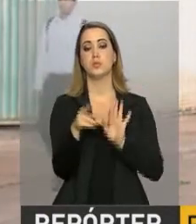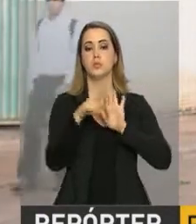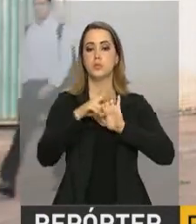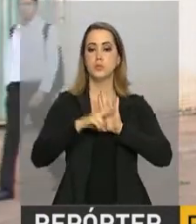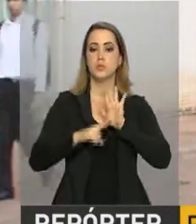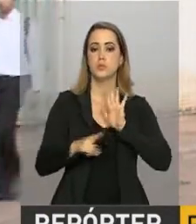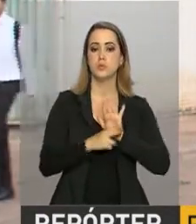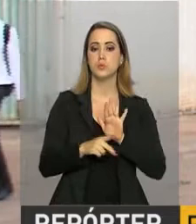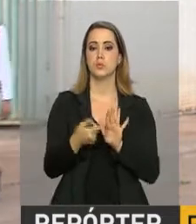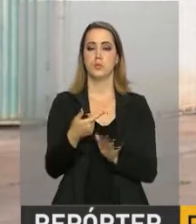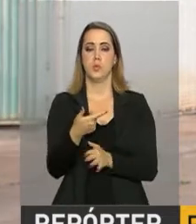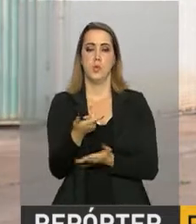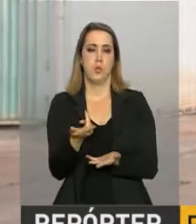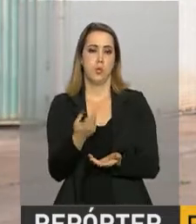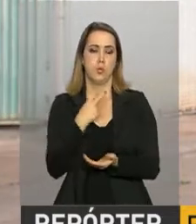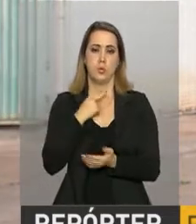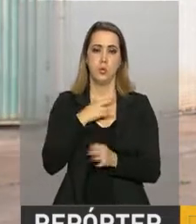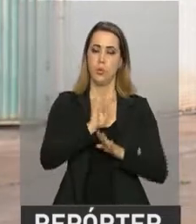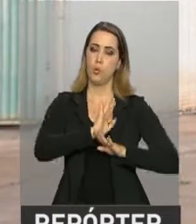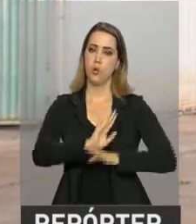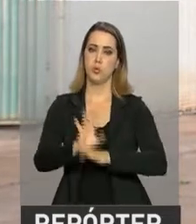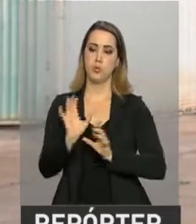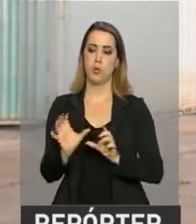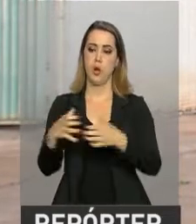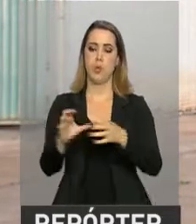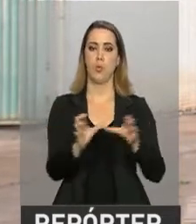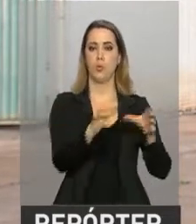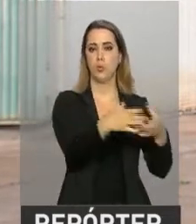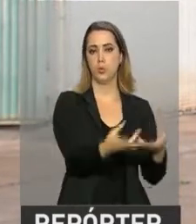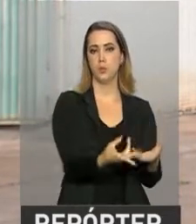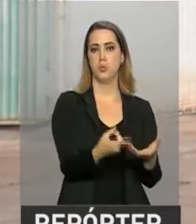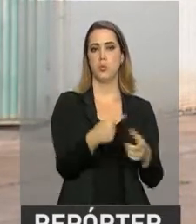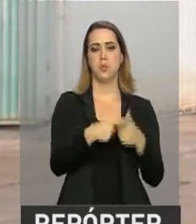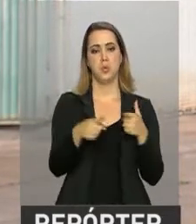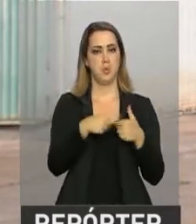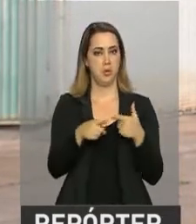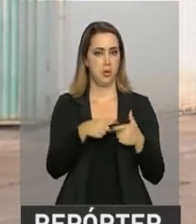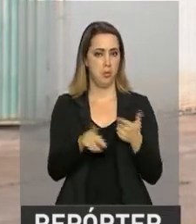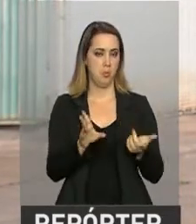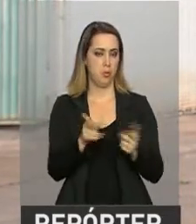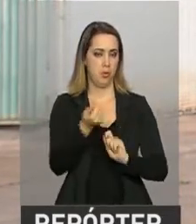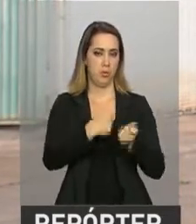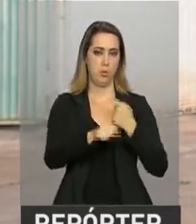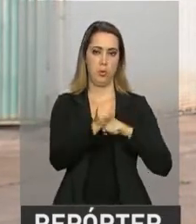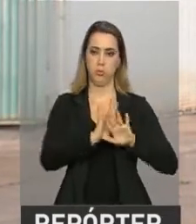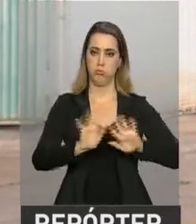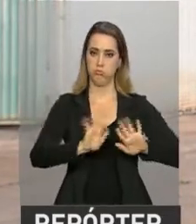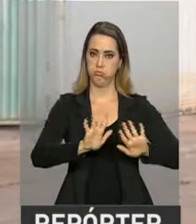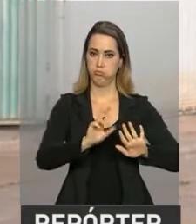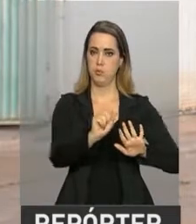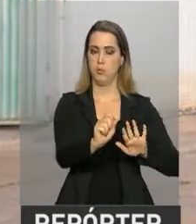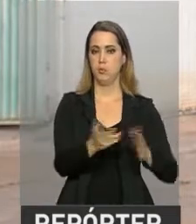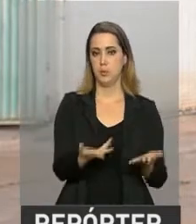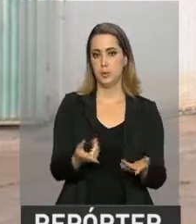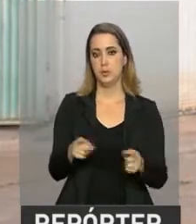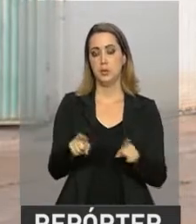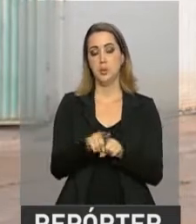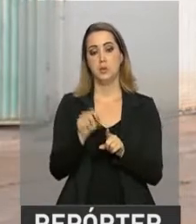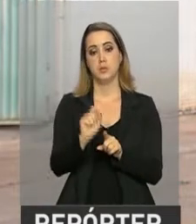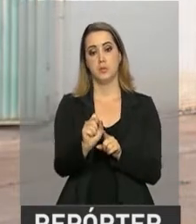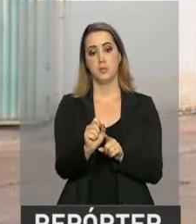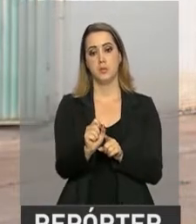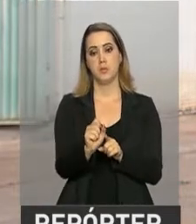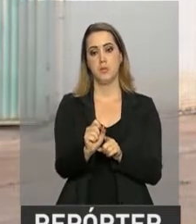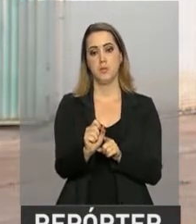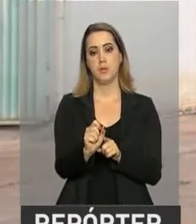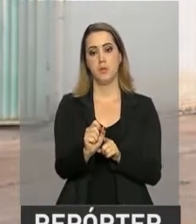não tem como objetivo auxiliar grupos que passam por dificuldades econômicas e não conseguem explorar de forma adequada o